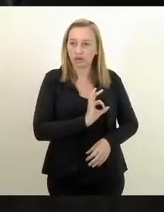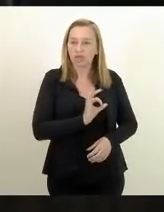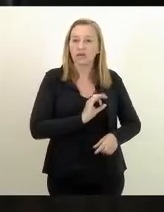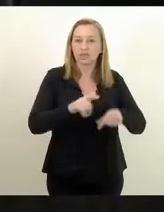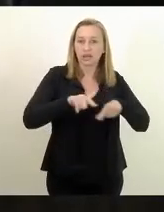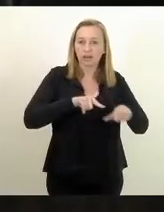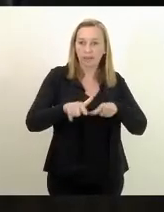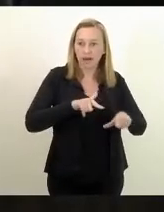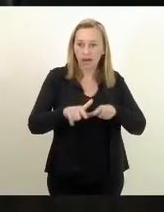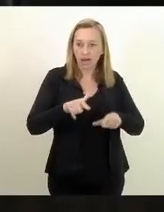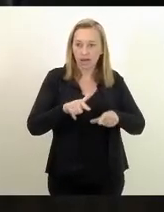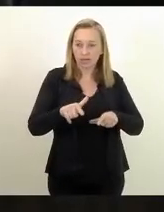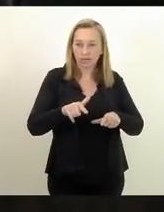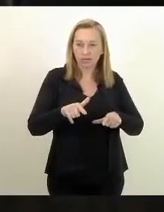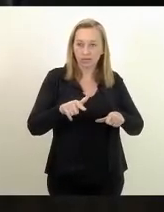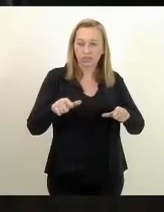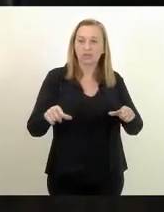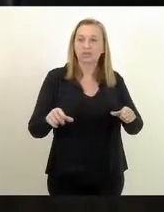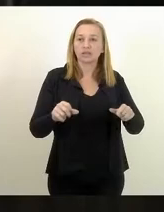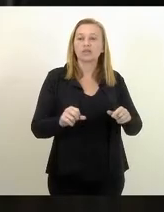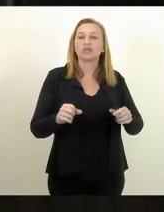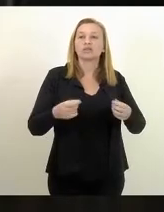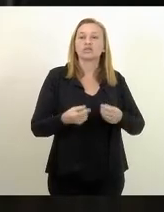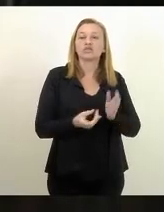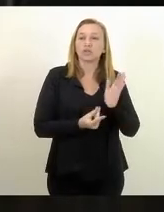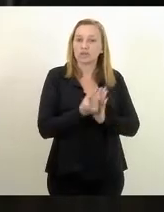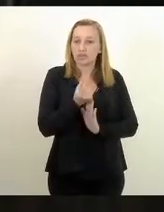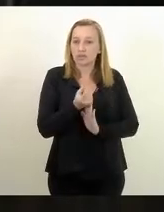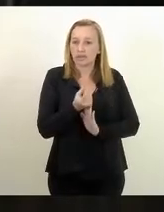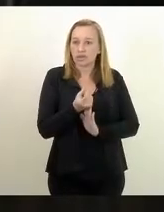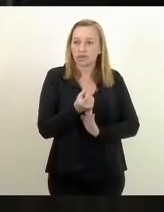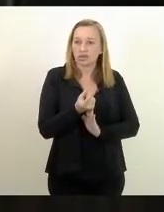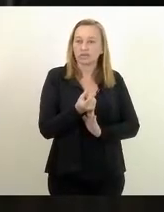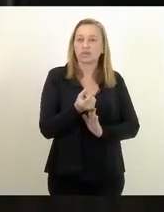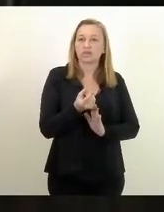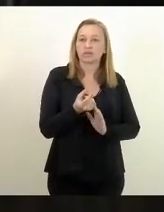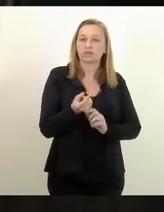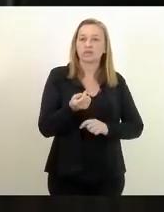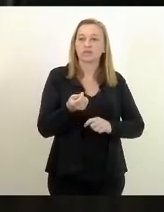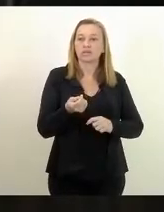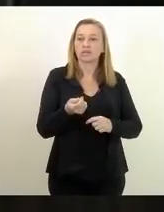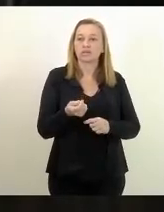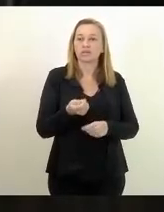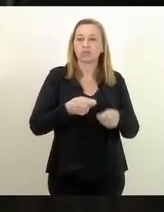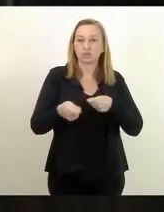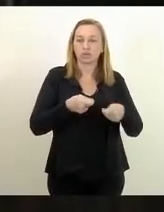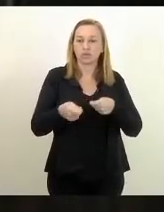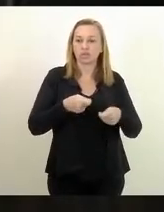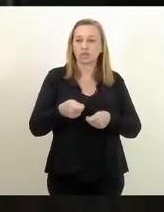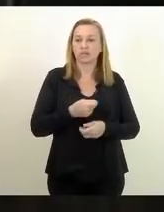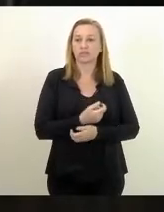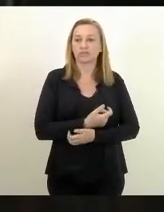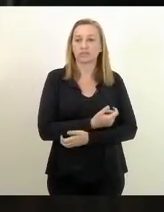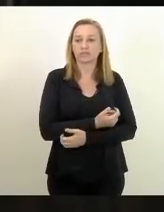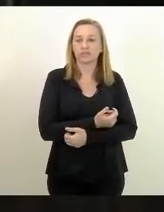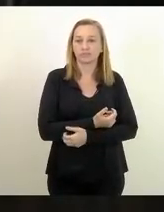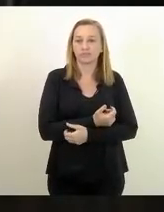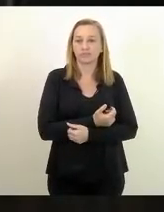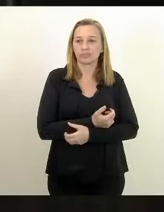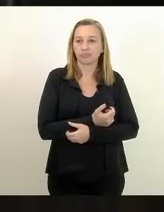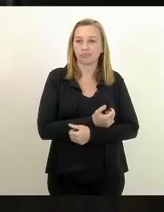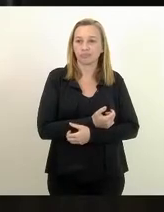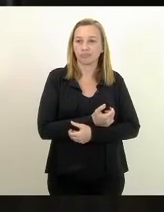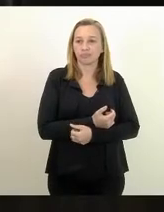social e seguridade social, de orçamento, finanças financeiras e controle para